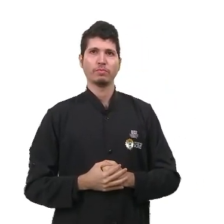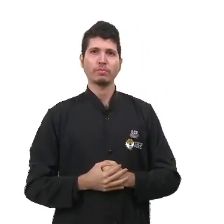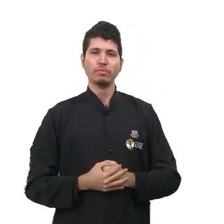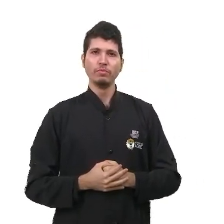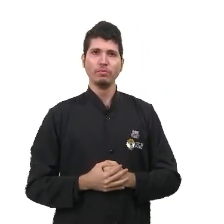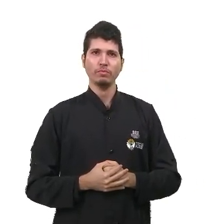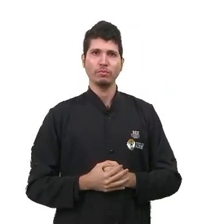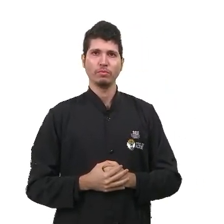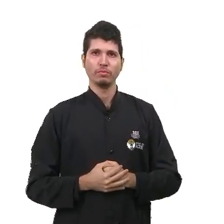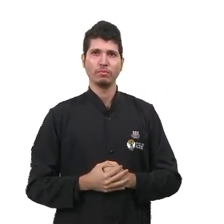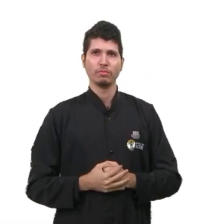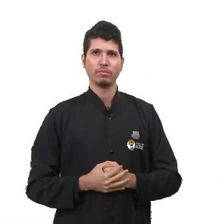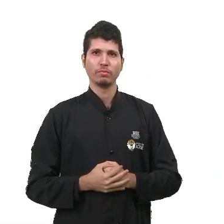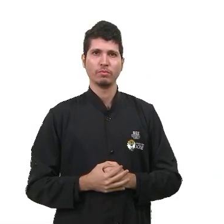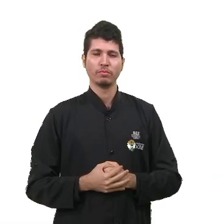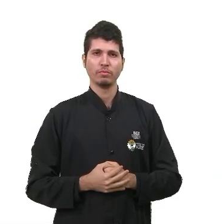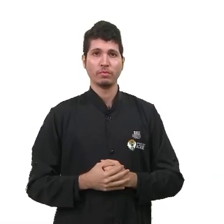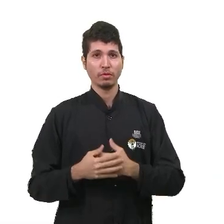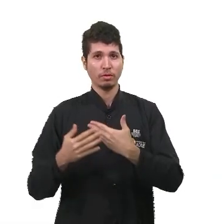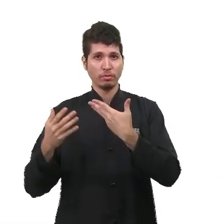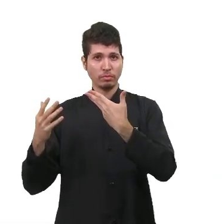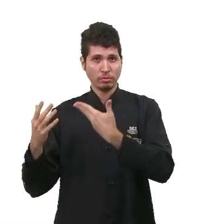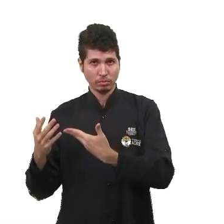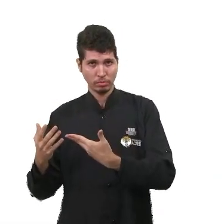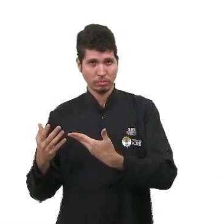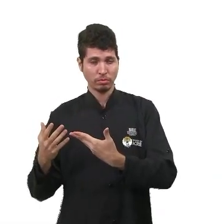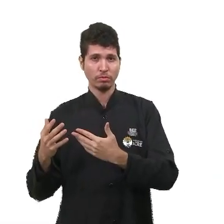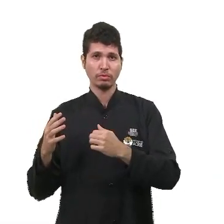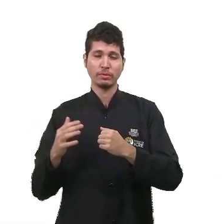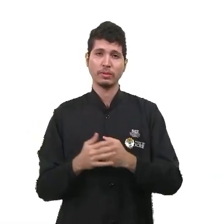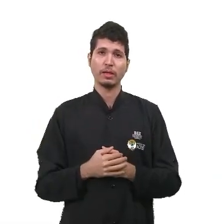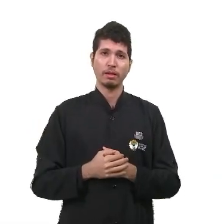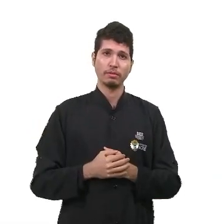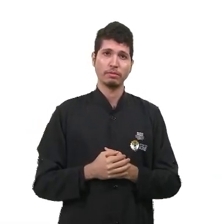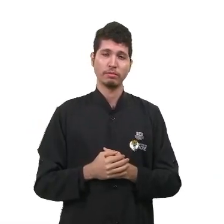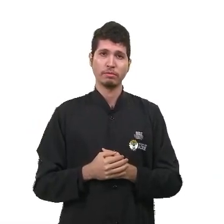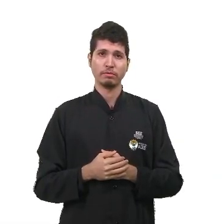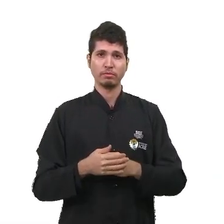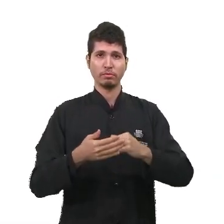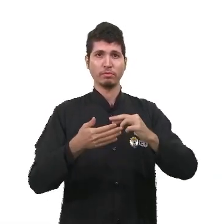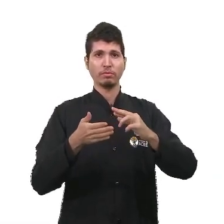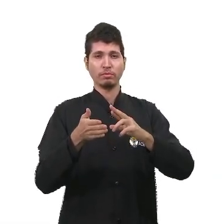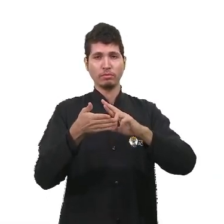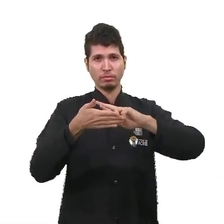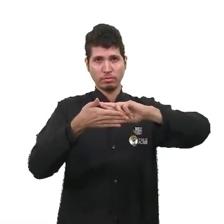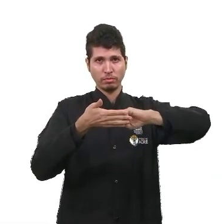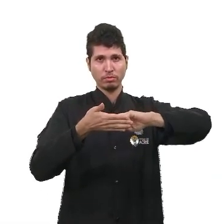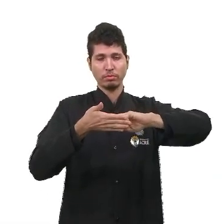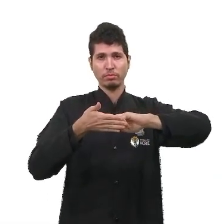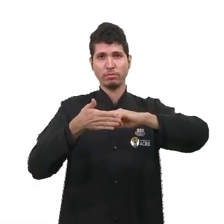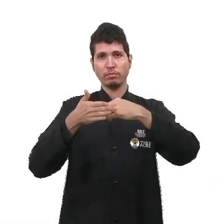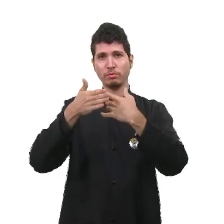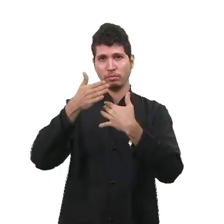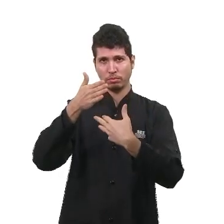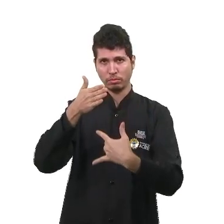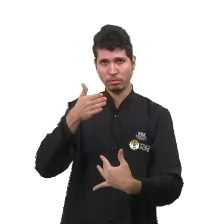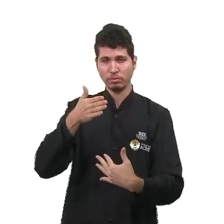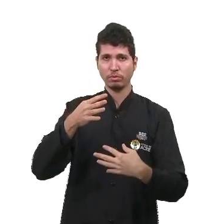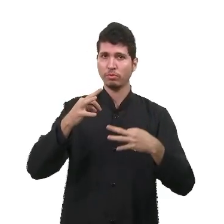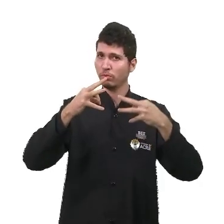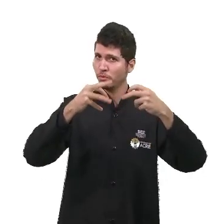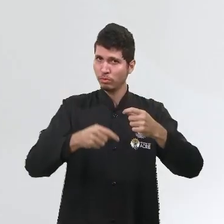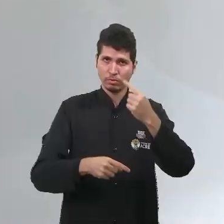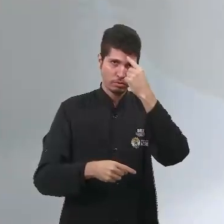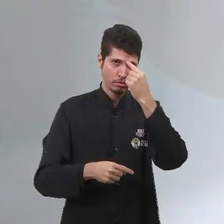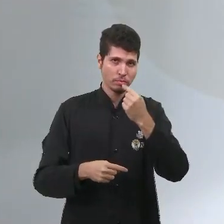para vocês as nossas referências da nossa aula de hoje, as referências de todas as imagens e a nossa